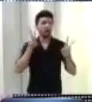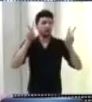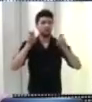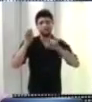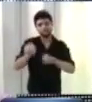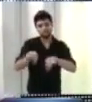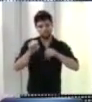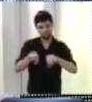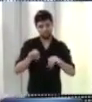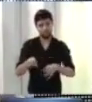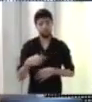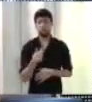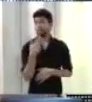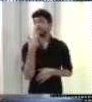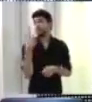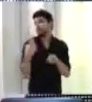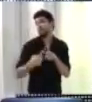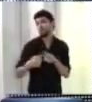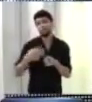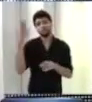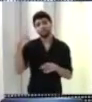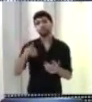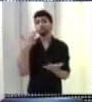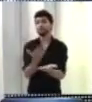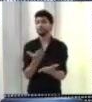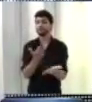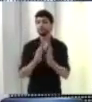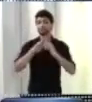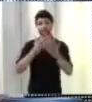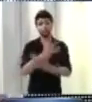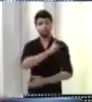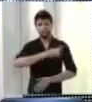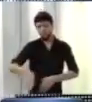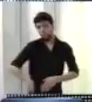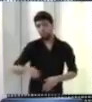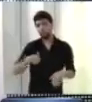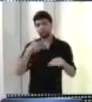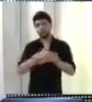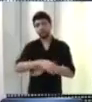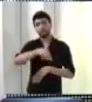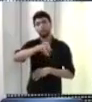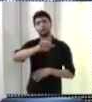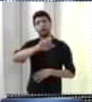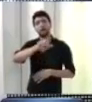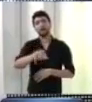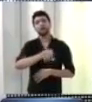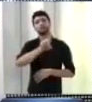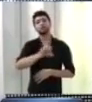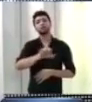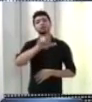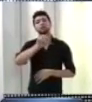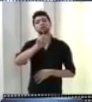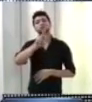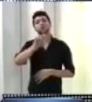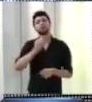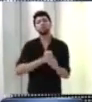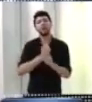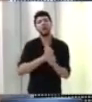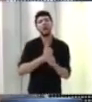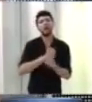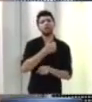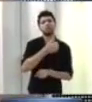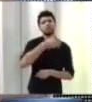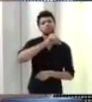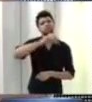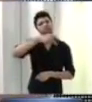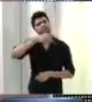de educação, eu falo porque eu estudei na escola pública. Estudei lá no Colégio Maria de Lourdes, em 75 e